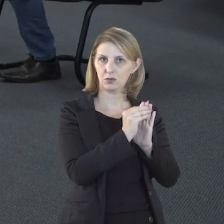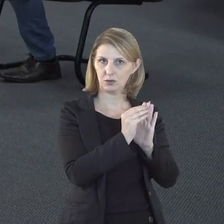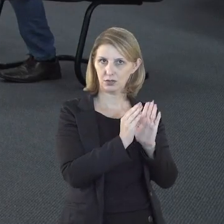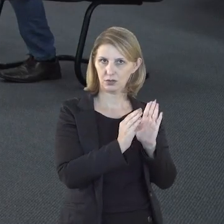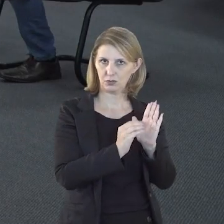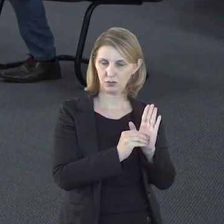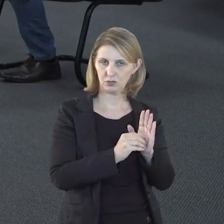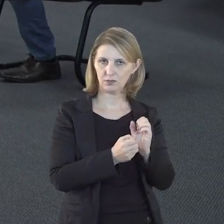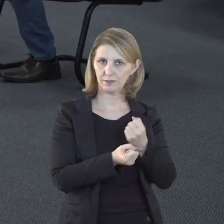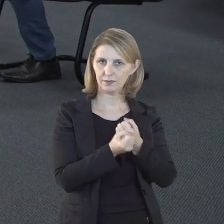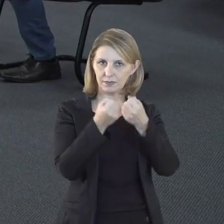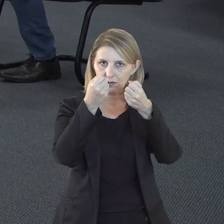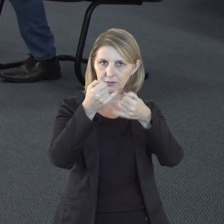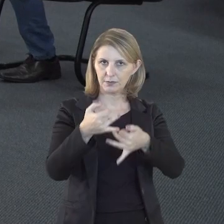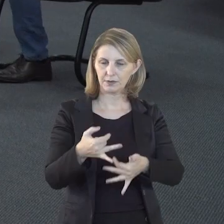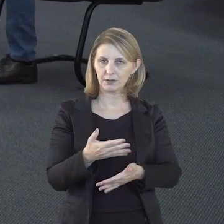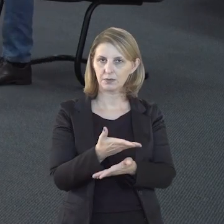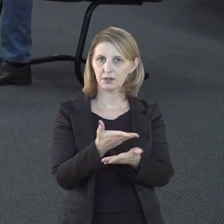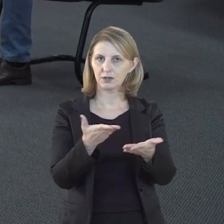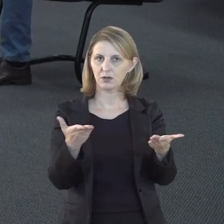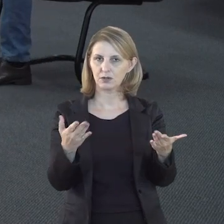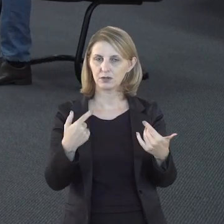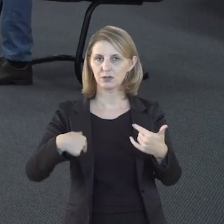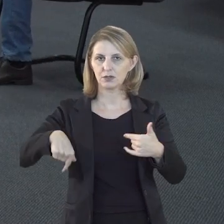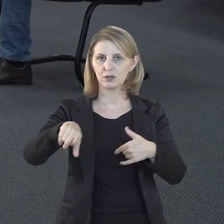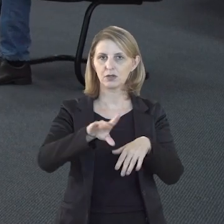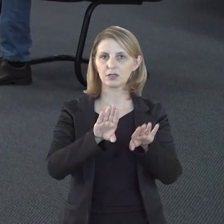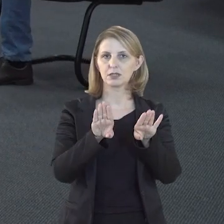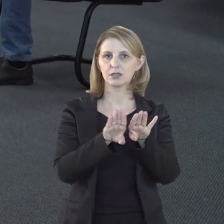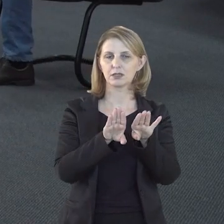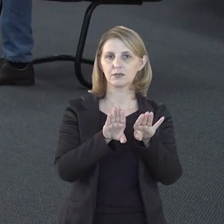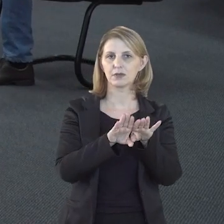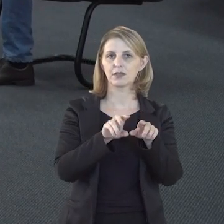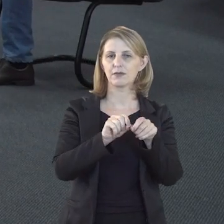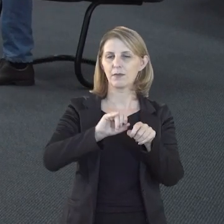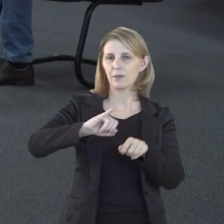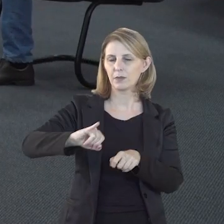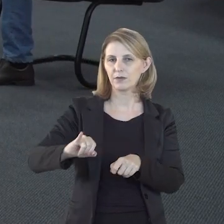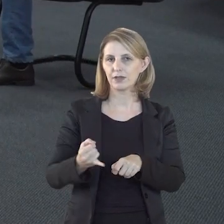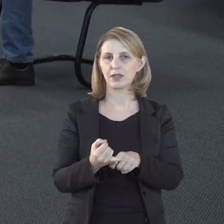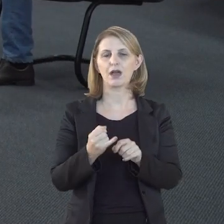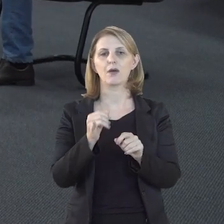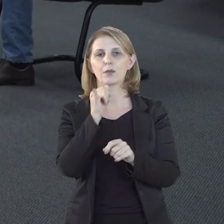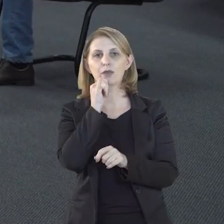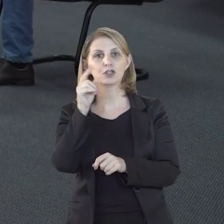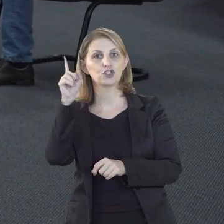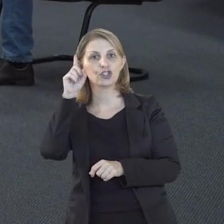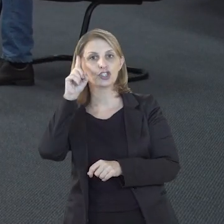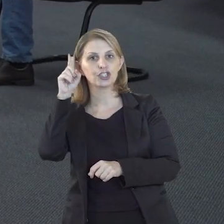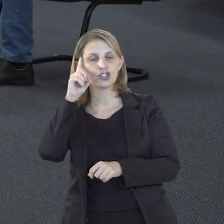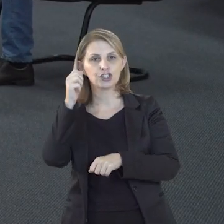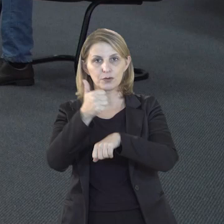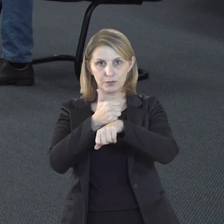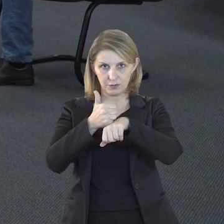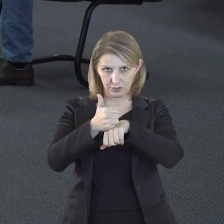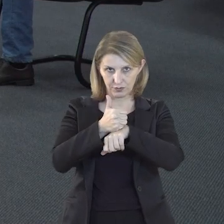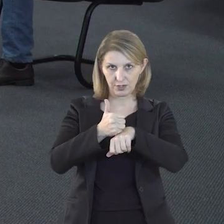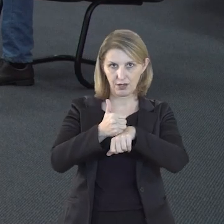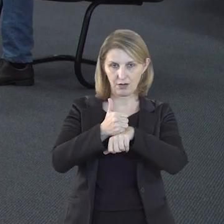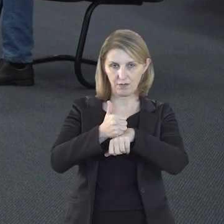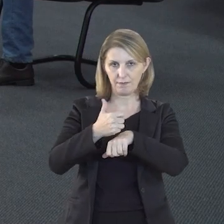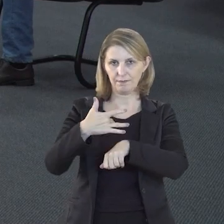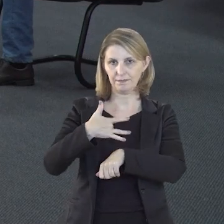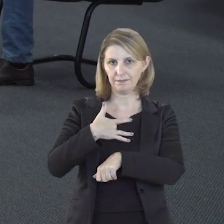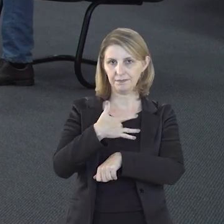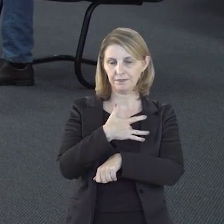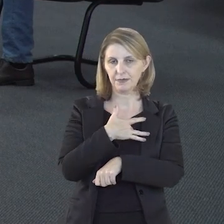muito importante, né, com esse conteúdo aí que o Alexandre traz para nós, né, a gente também vai fazer um gancho nesse